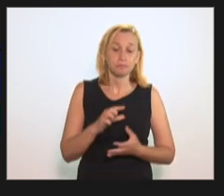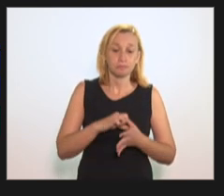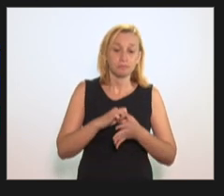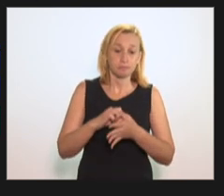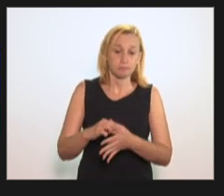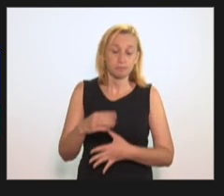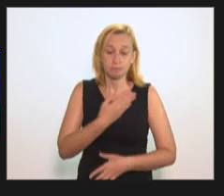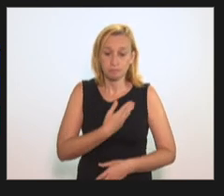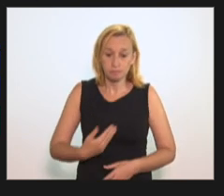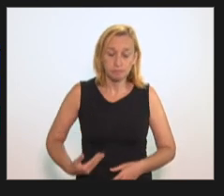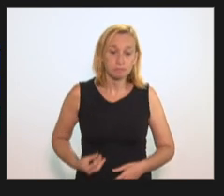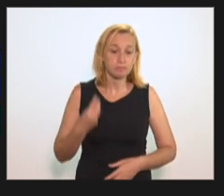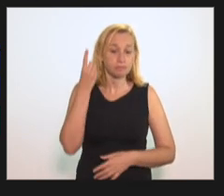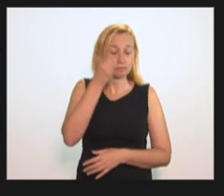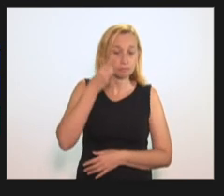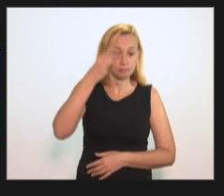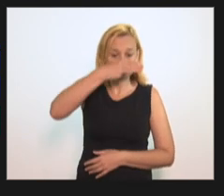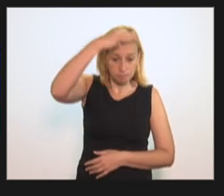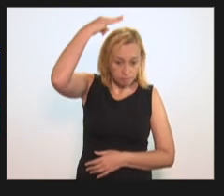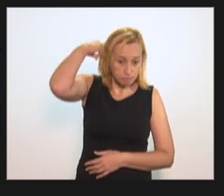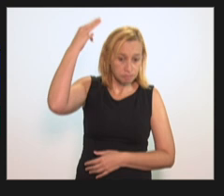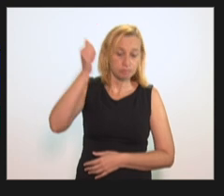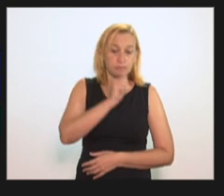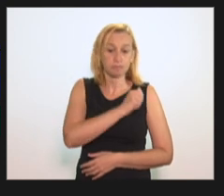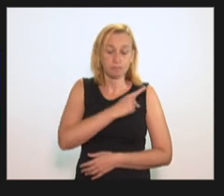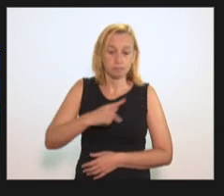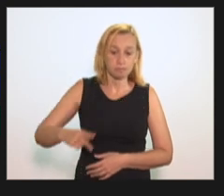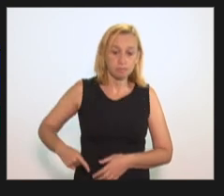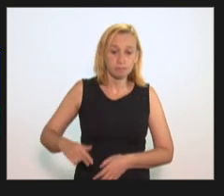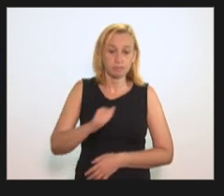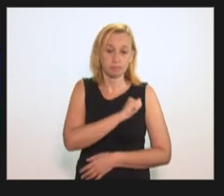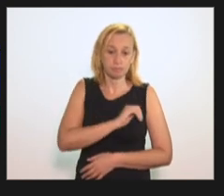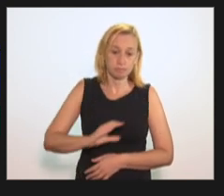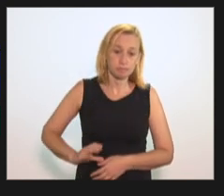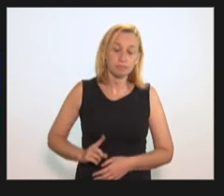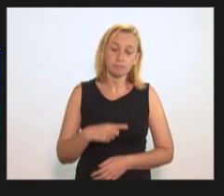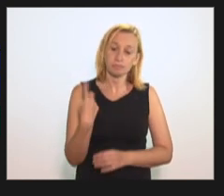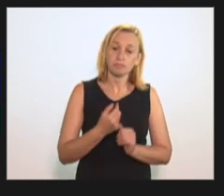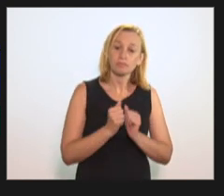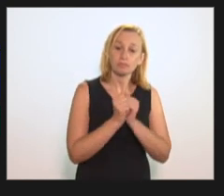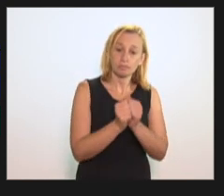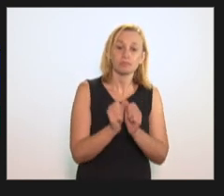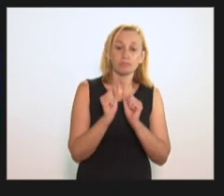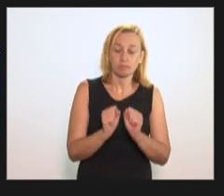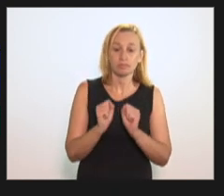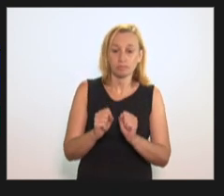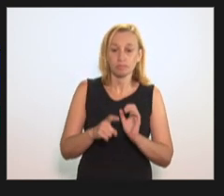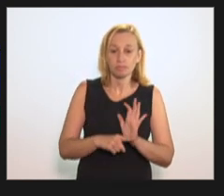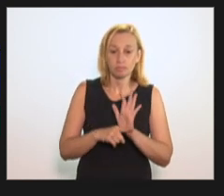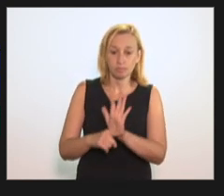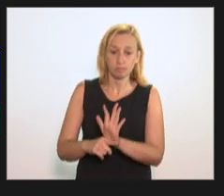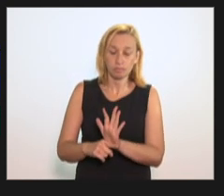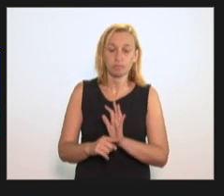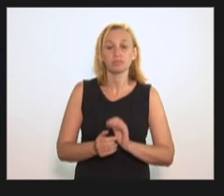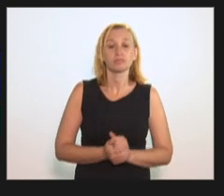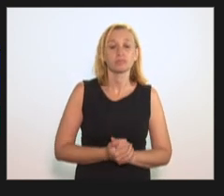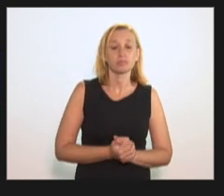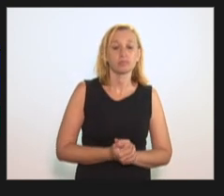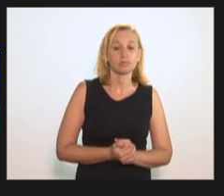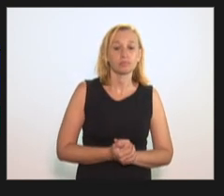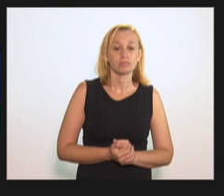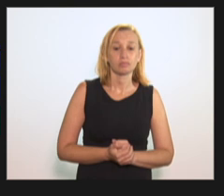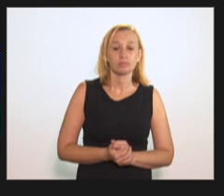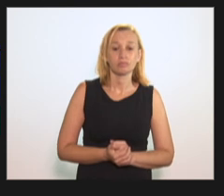governo deputado Marcio Pacheco presidente André Siliano para que a gente possa encaminhar essa reunião esse